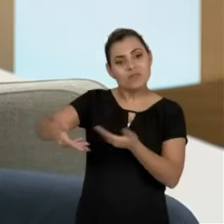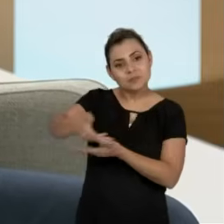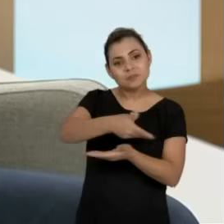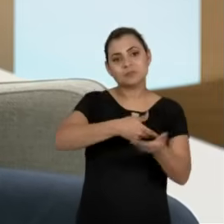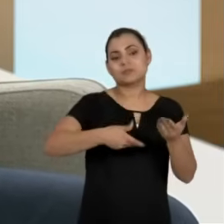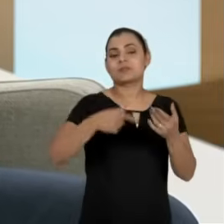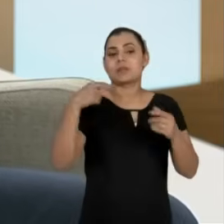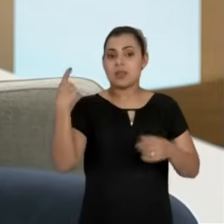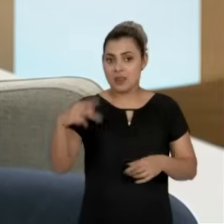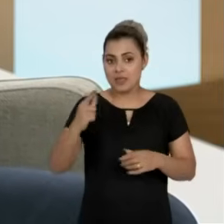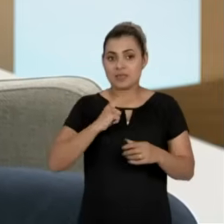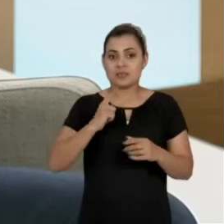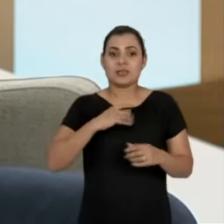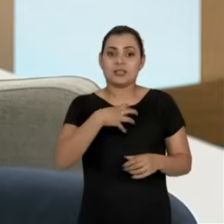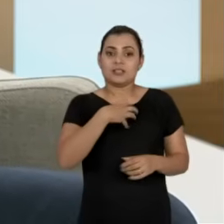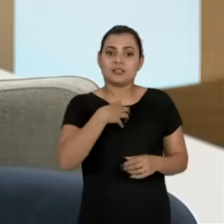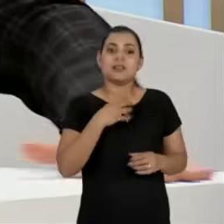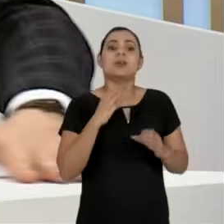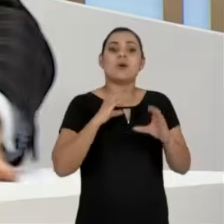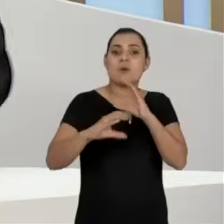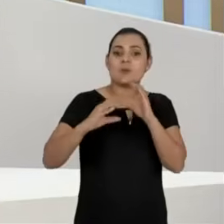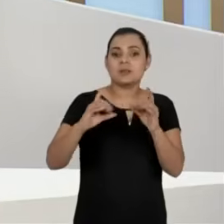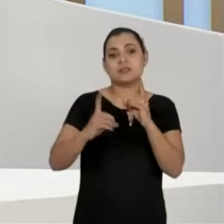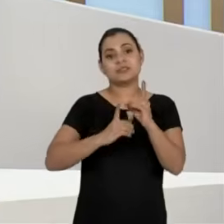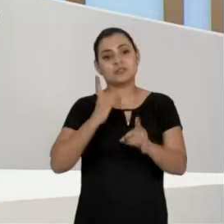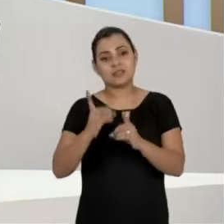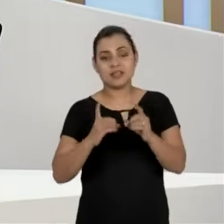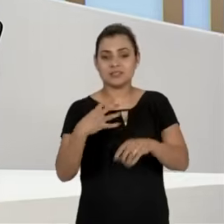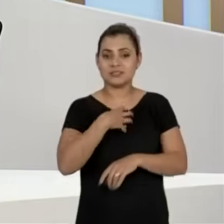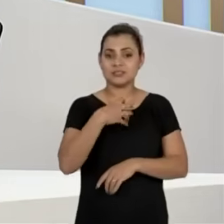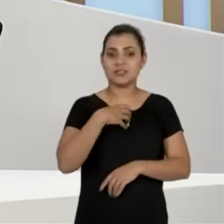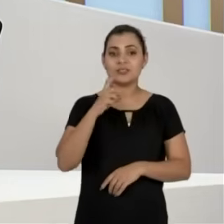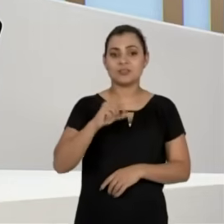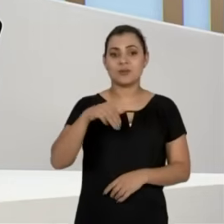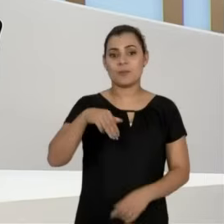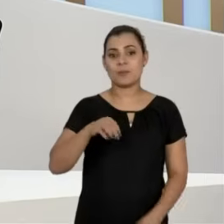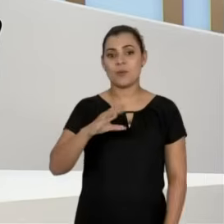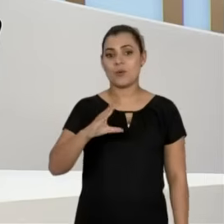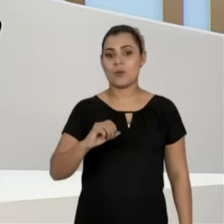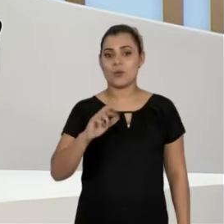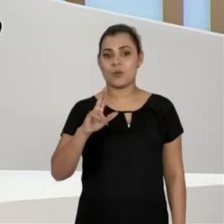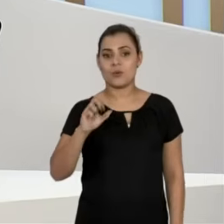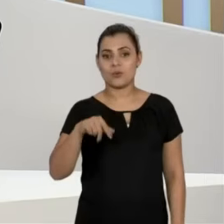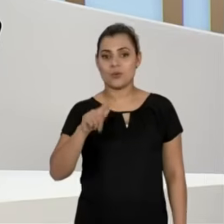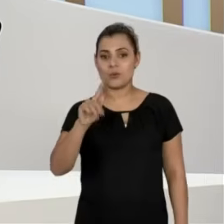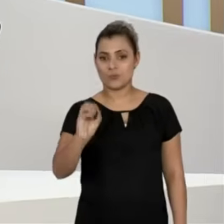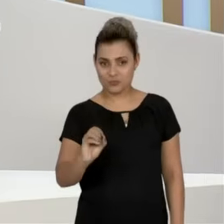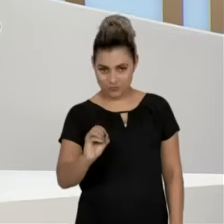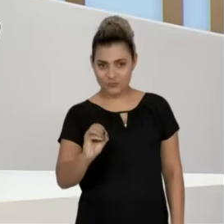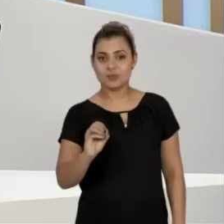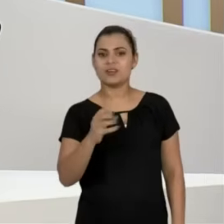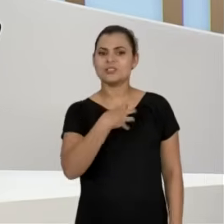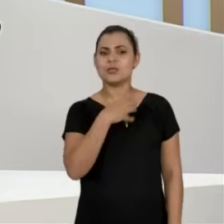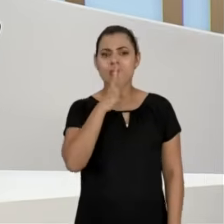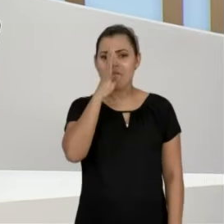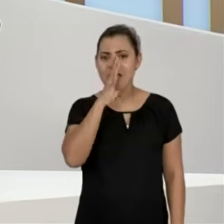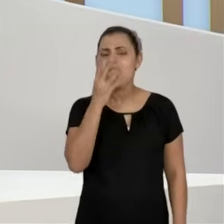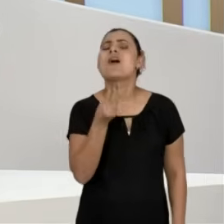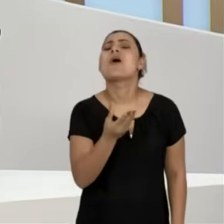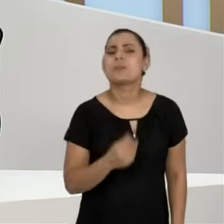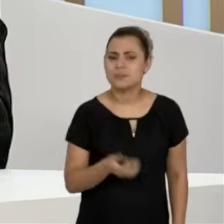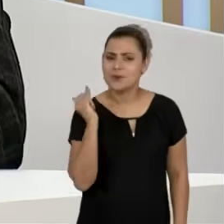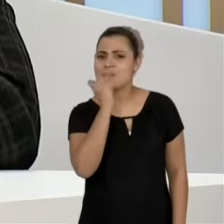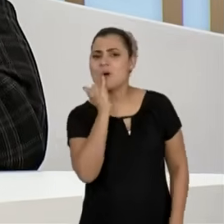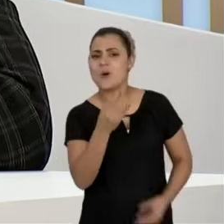existe um sistema de comunicação chamado Sistema Mocorongo. de comunicação. Você pode contar um pouco